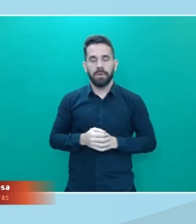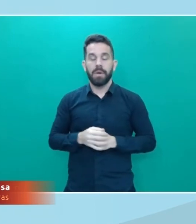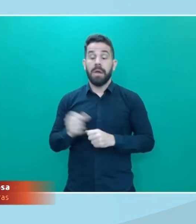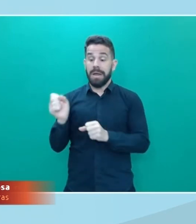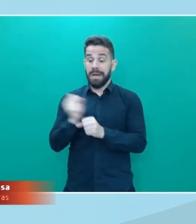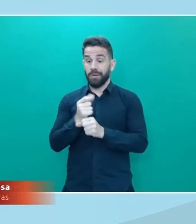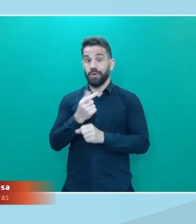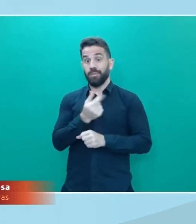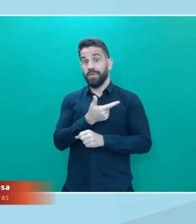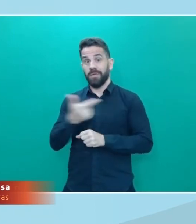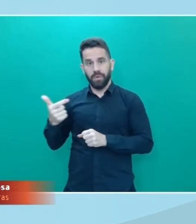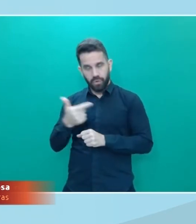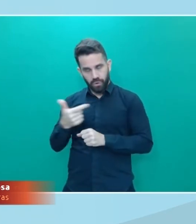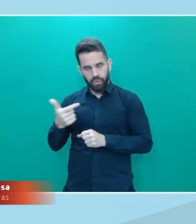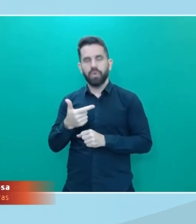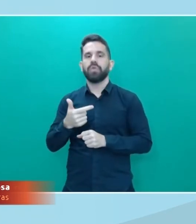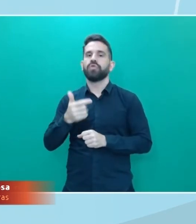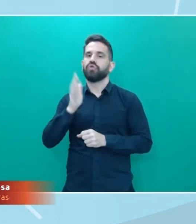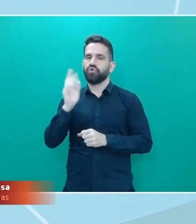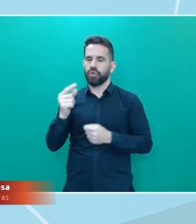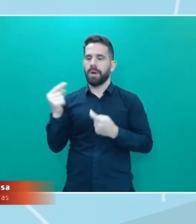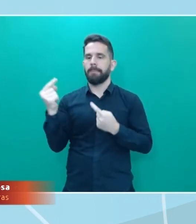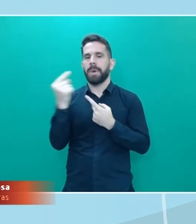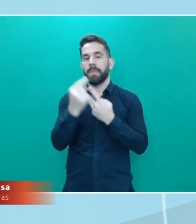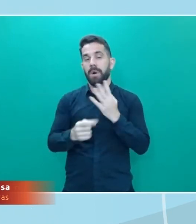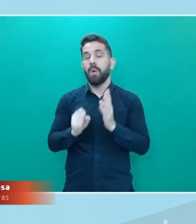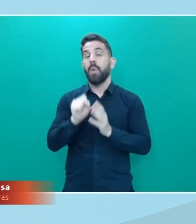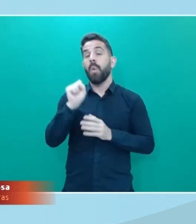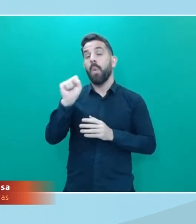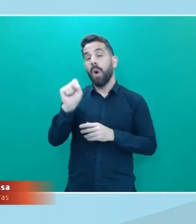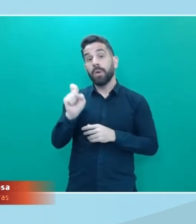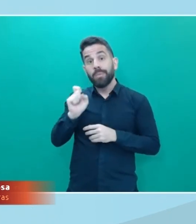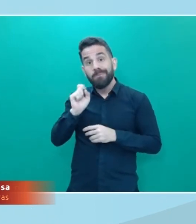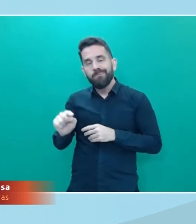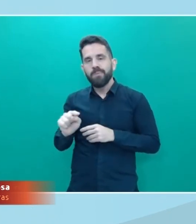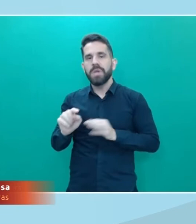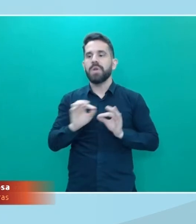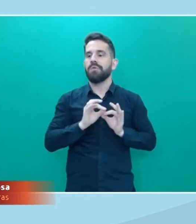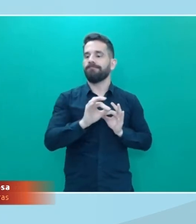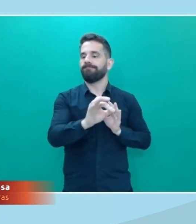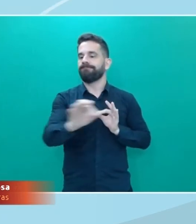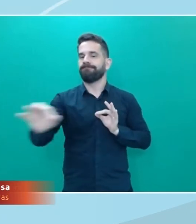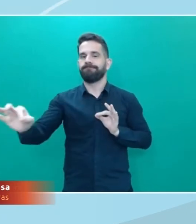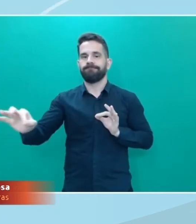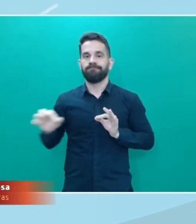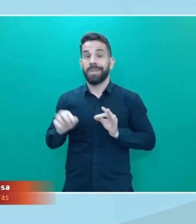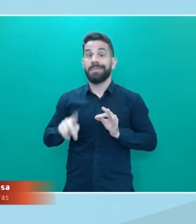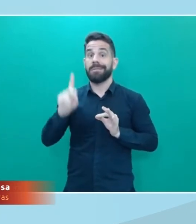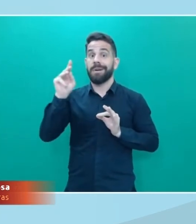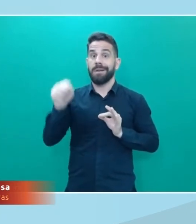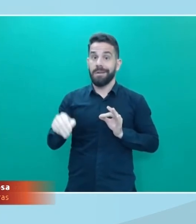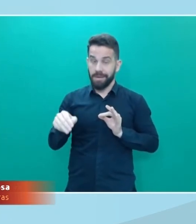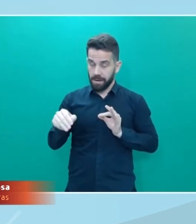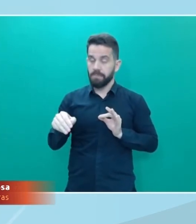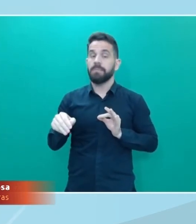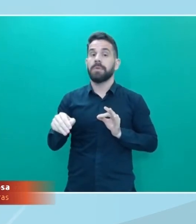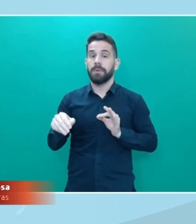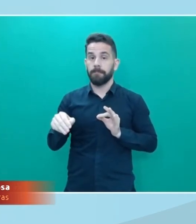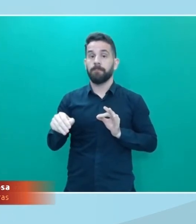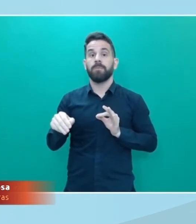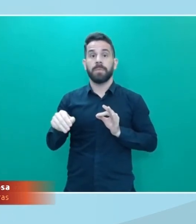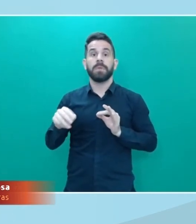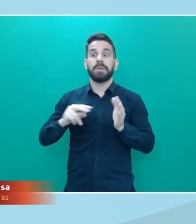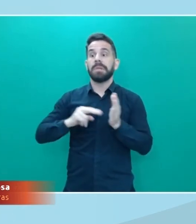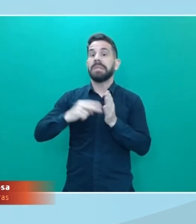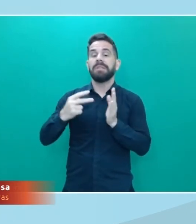na Amazônia já somam mais de 8 mil quilômetros quadrados. E isso representa um índice 4 vezes